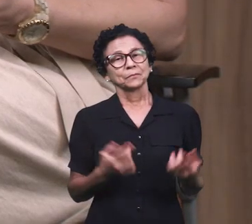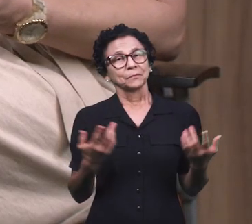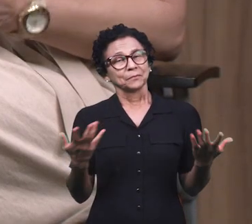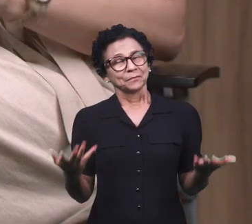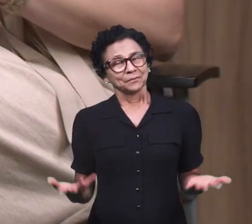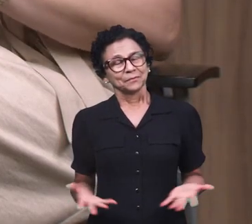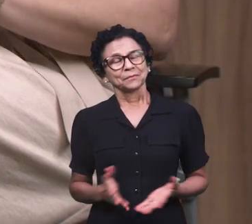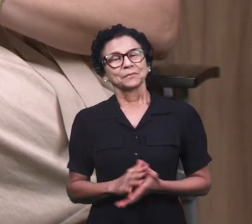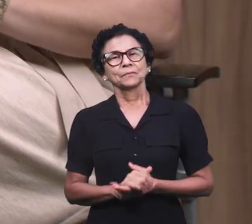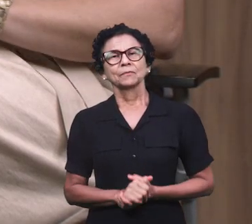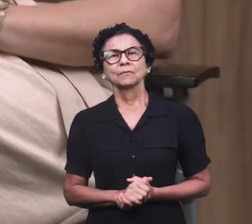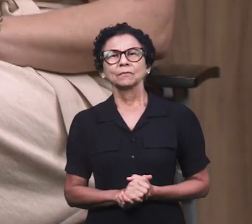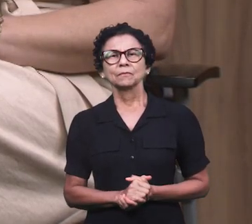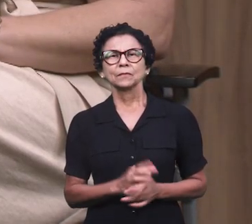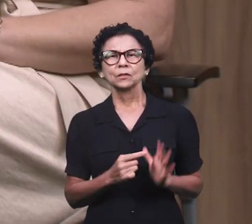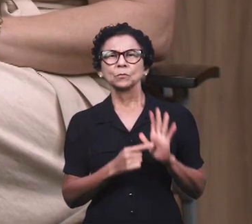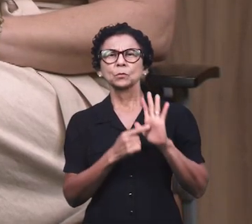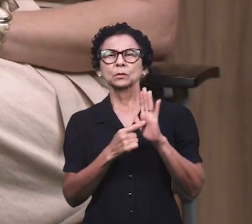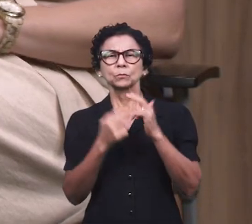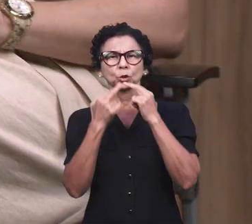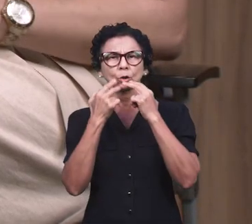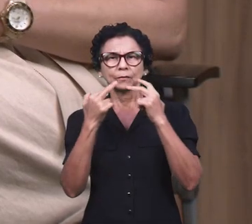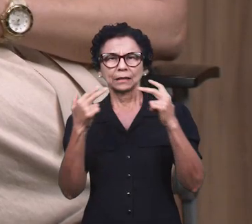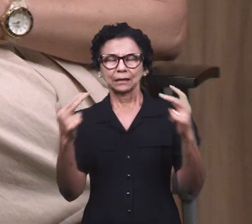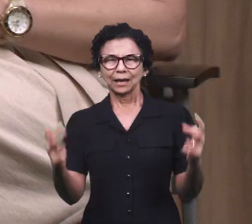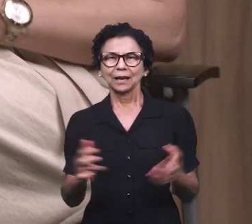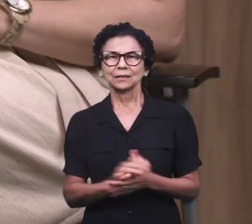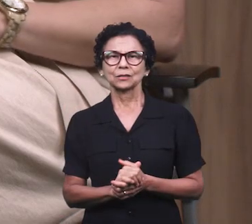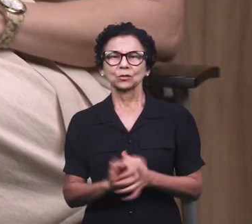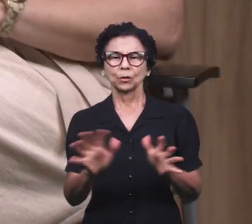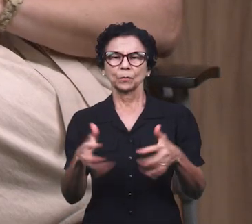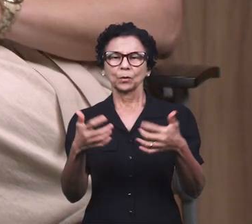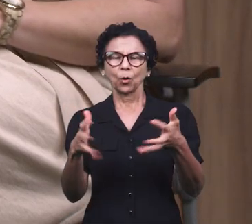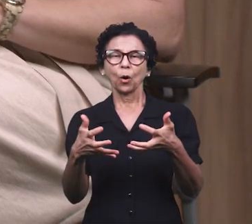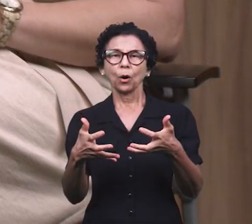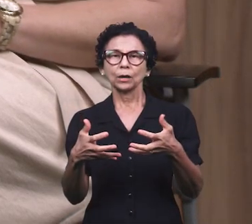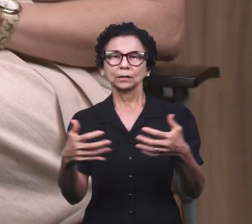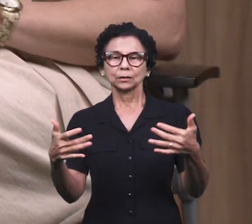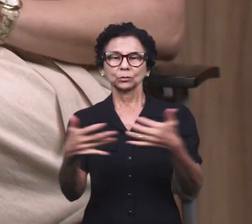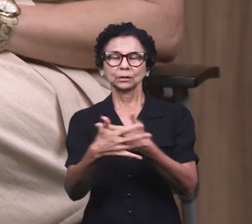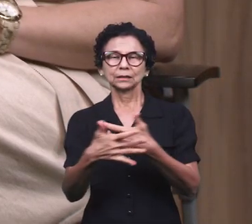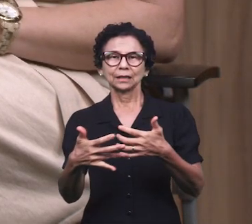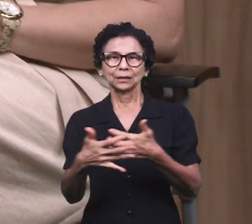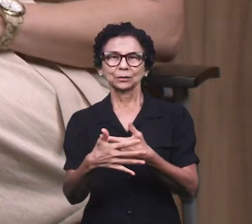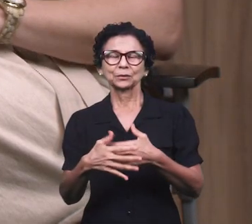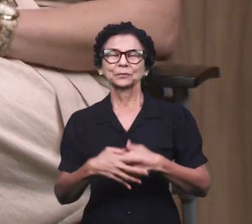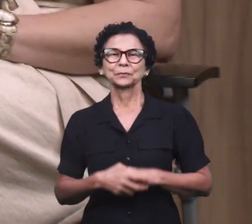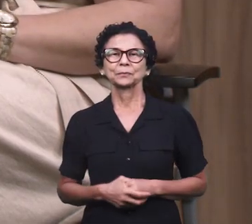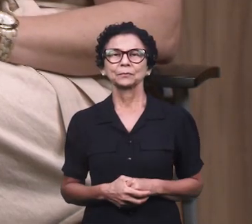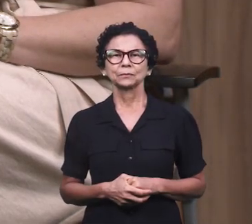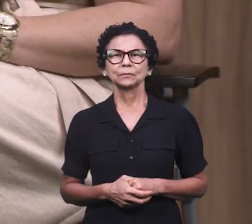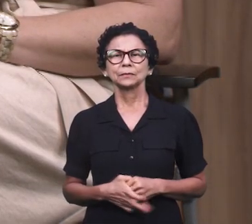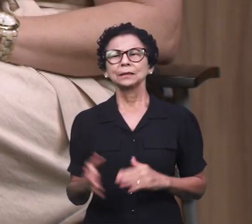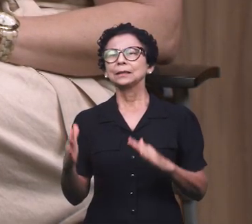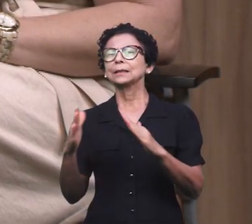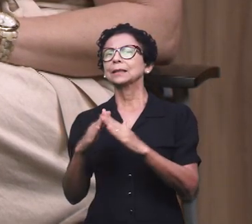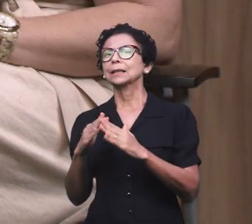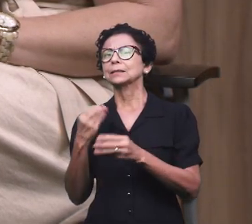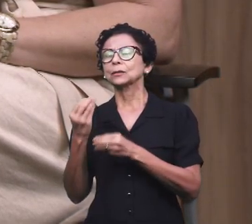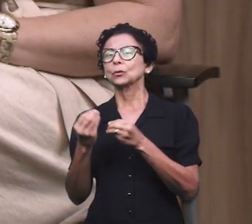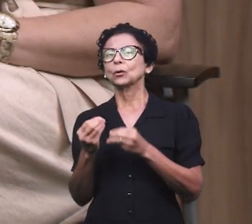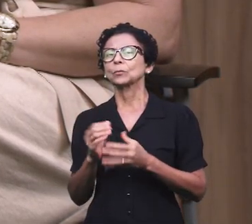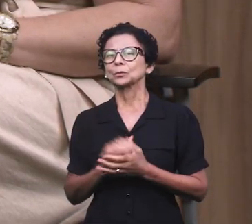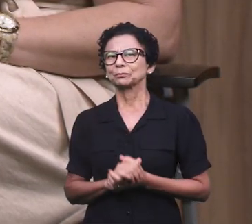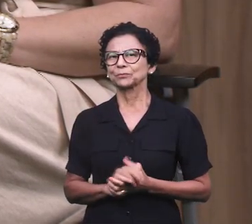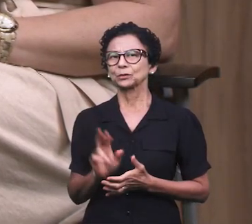Falamos bastante sobre hortas urbanas. Chegou a hora de sabermos como podemos aplicar isso em nossas casas.